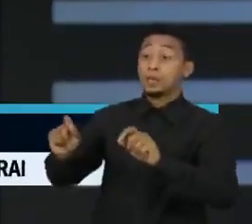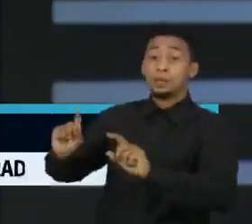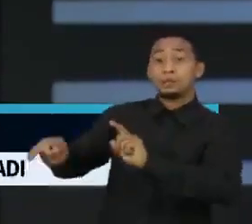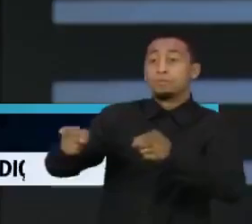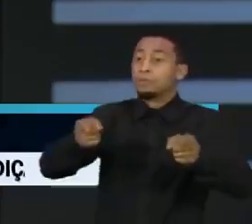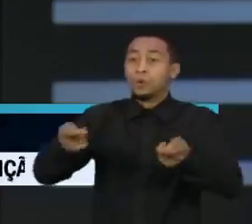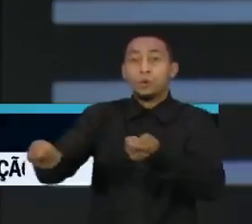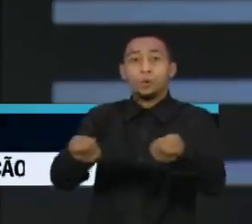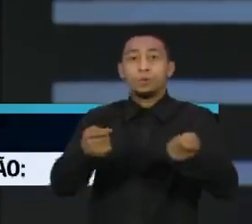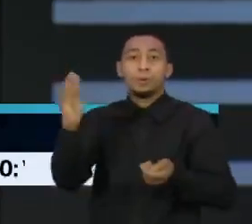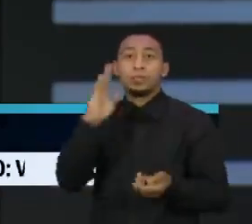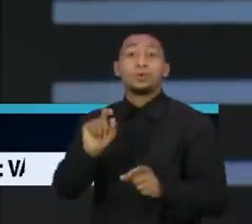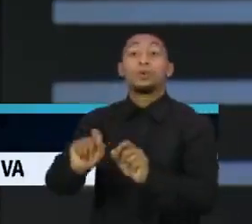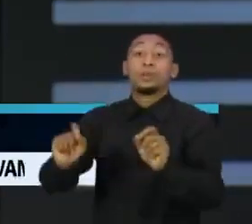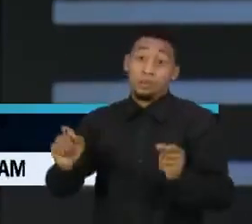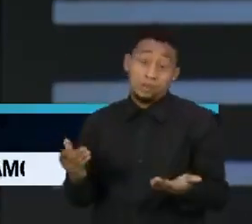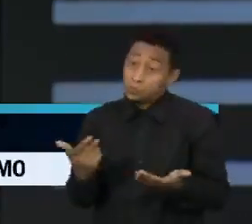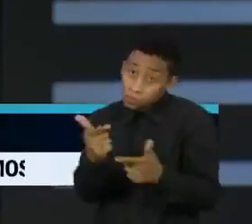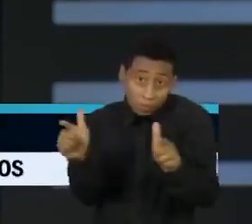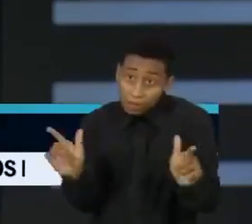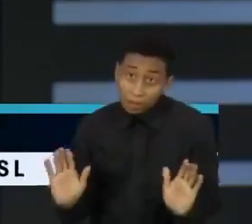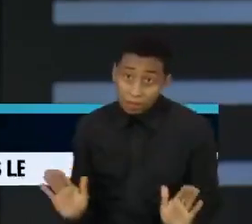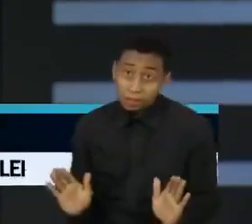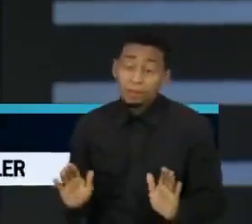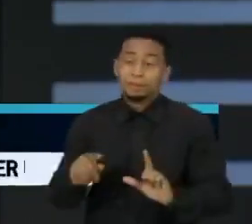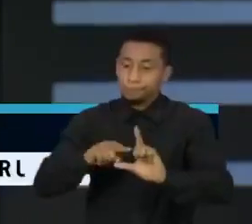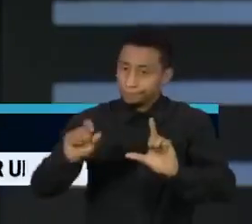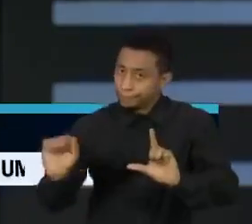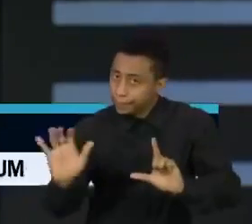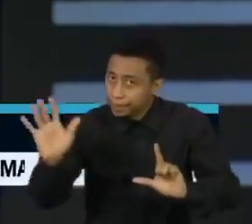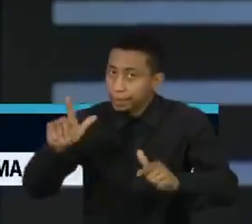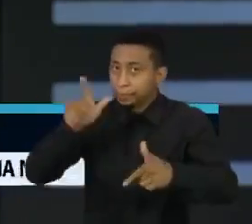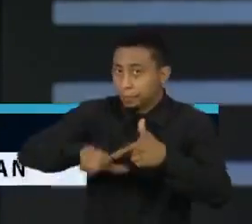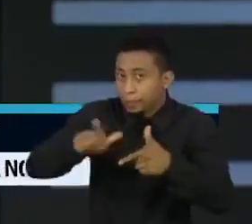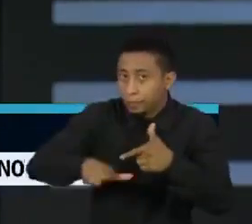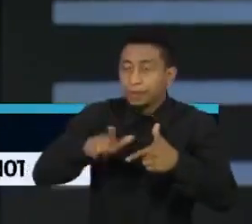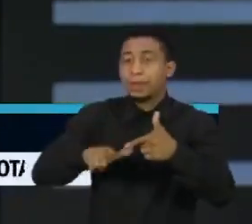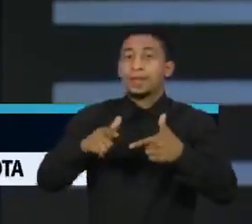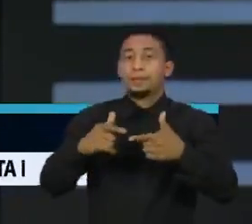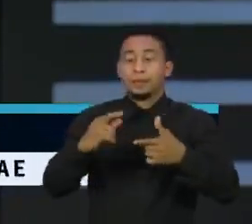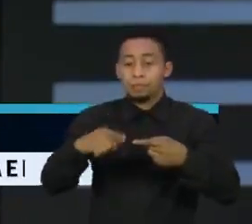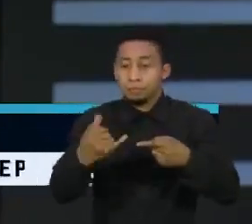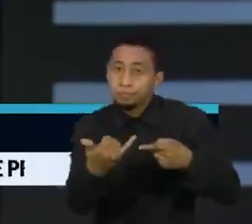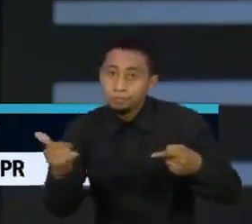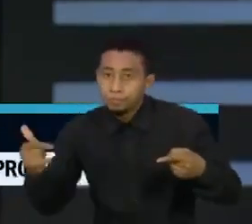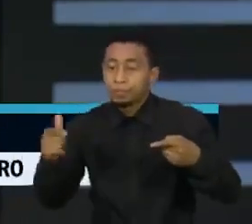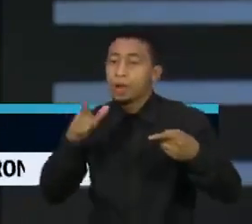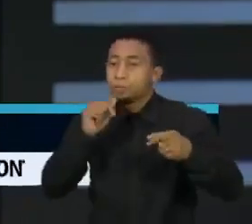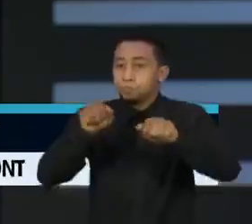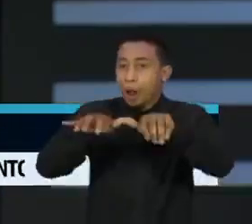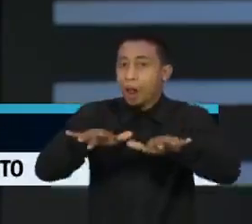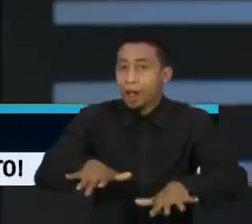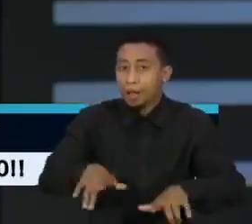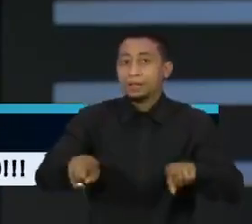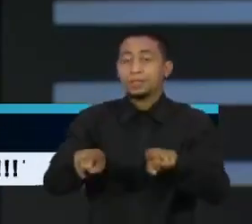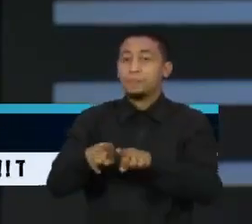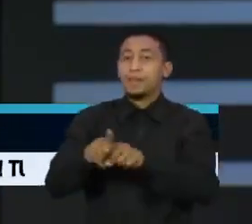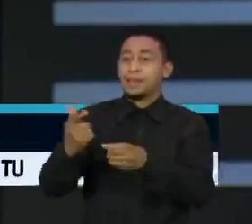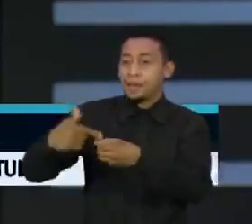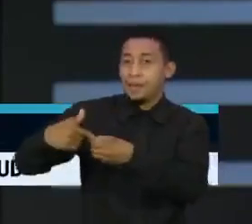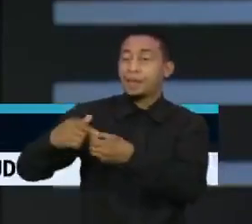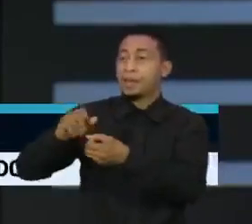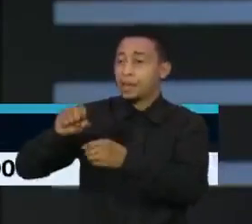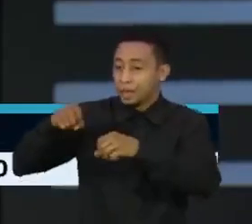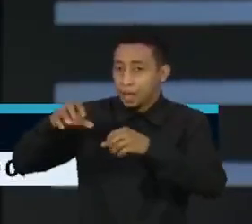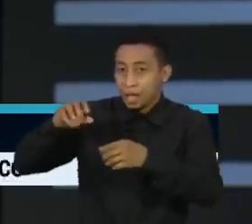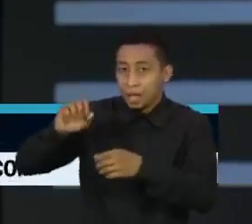maior problema diz que está com a moto colocou aqui desemprego inflação crise hídrica subida de absurda do preço por conta da